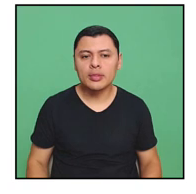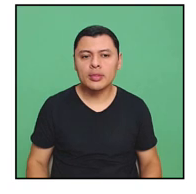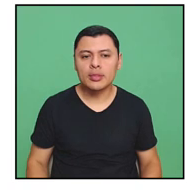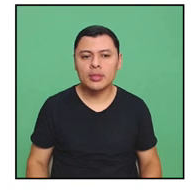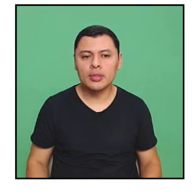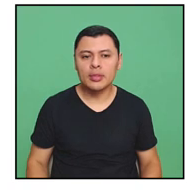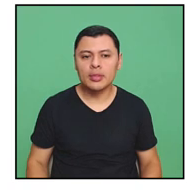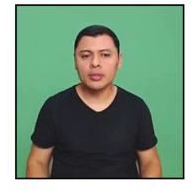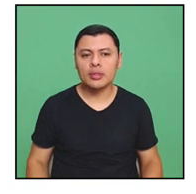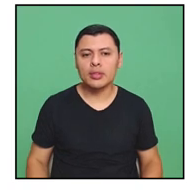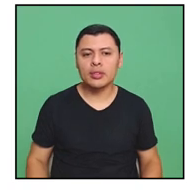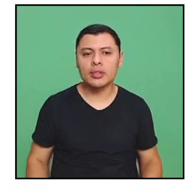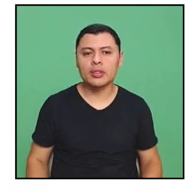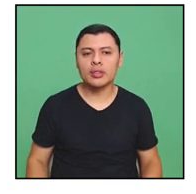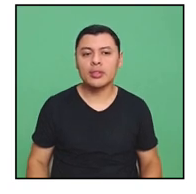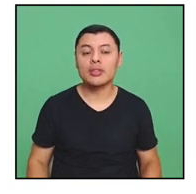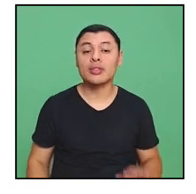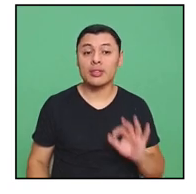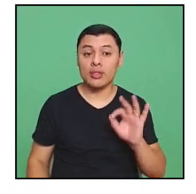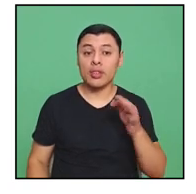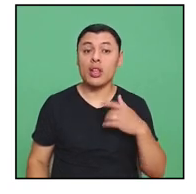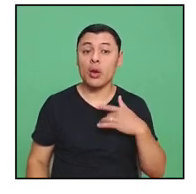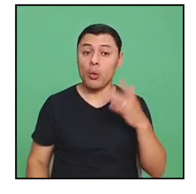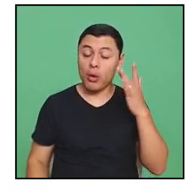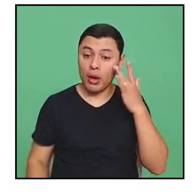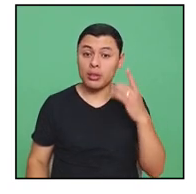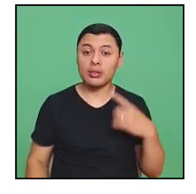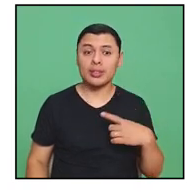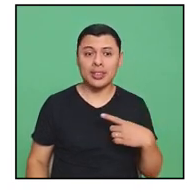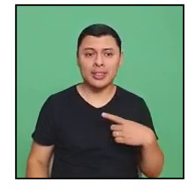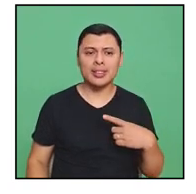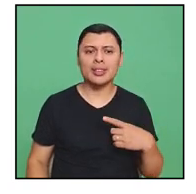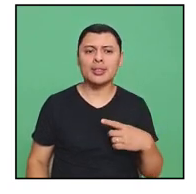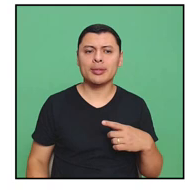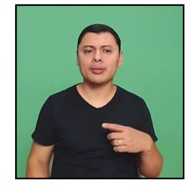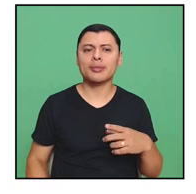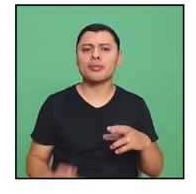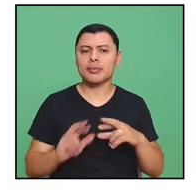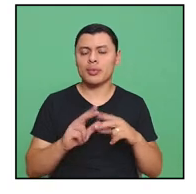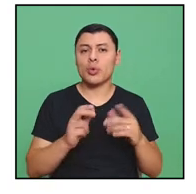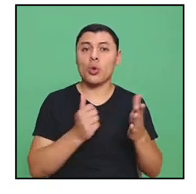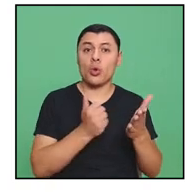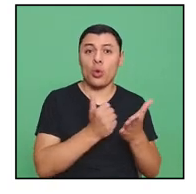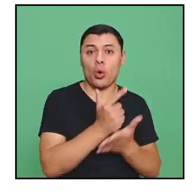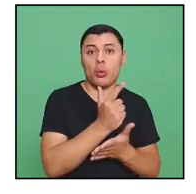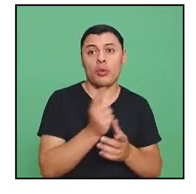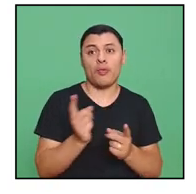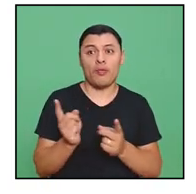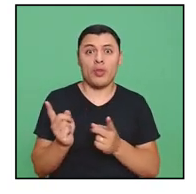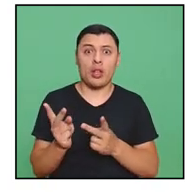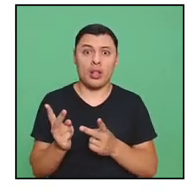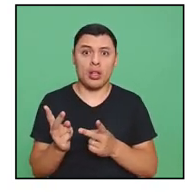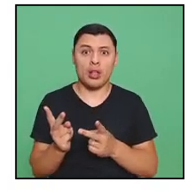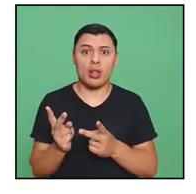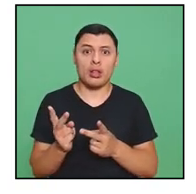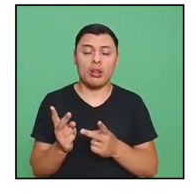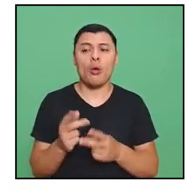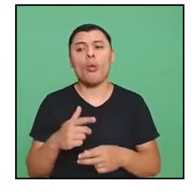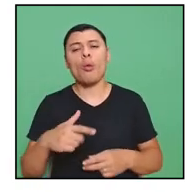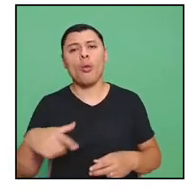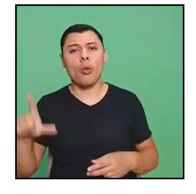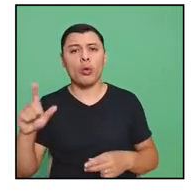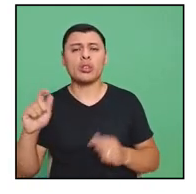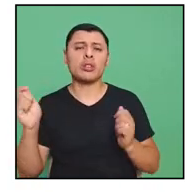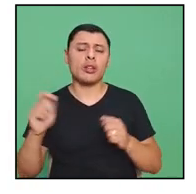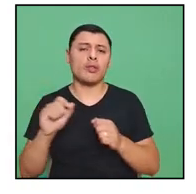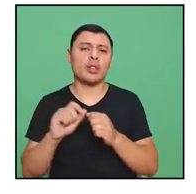Eu acho que tem várias coisas além da compra e venda que um token pode fazer. E a real é que a gente também não sabe